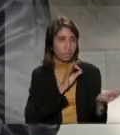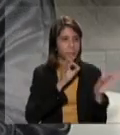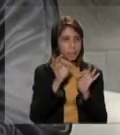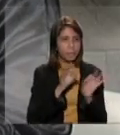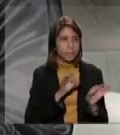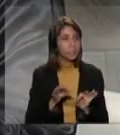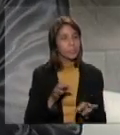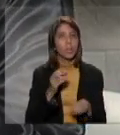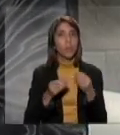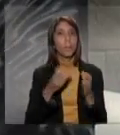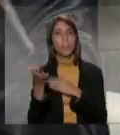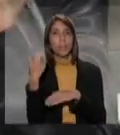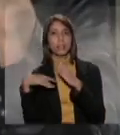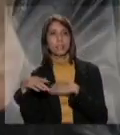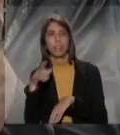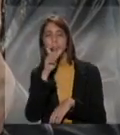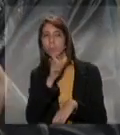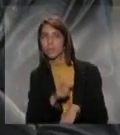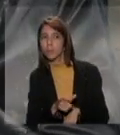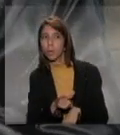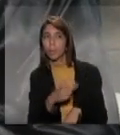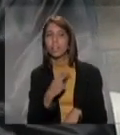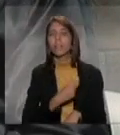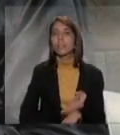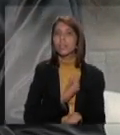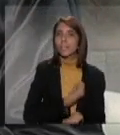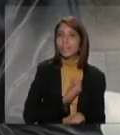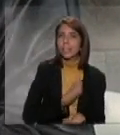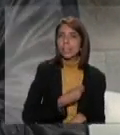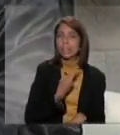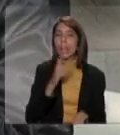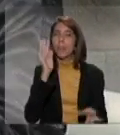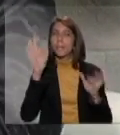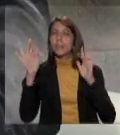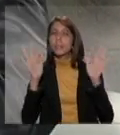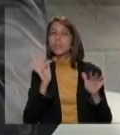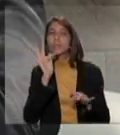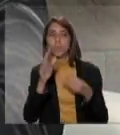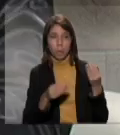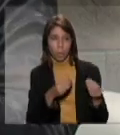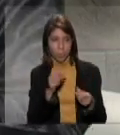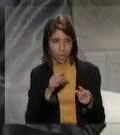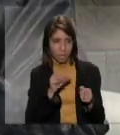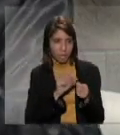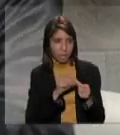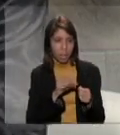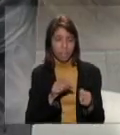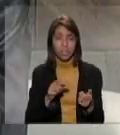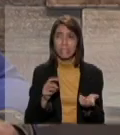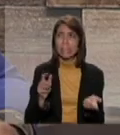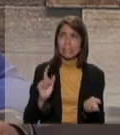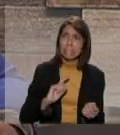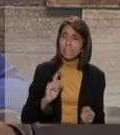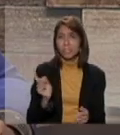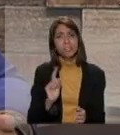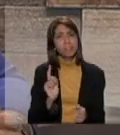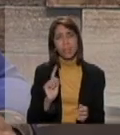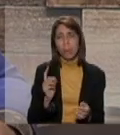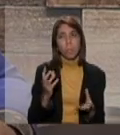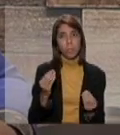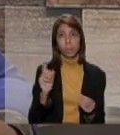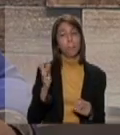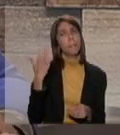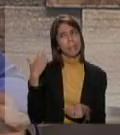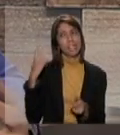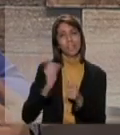aquele personagem, assim, como terá sido o passado dessa pessoa, como ela pensaria o futuro dela, isso passa por você? Eu não faço tanto isso não,